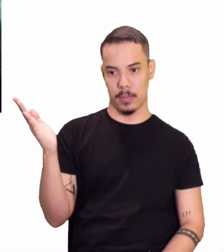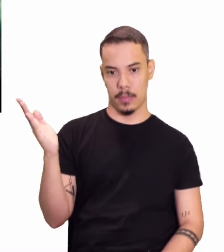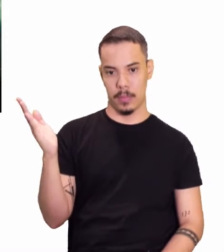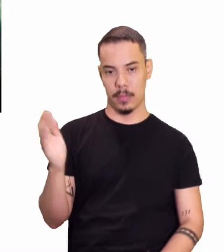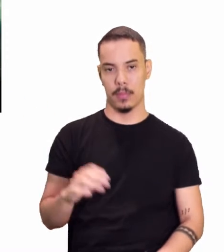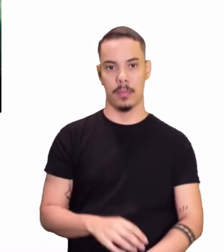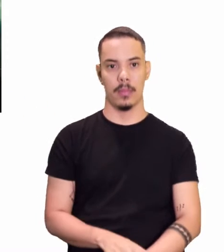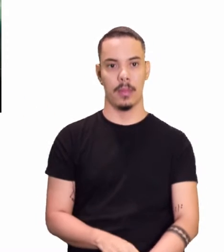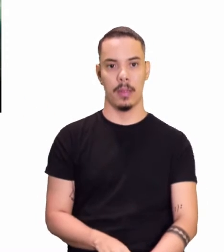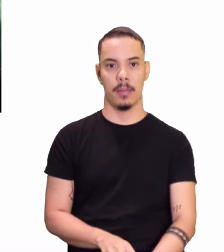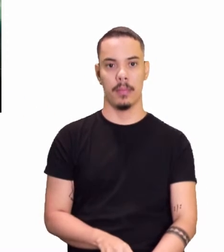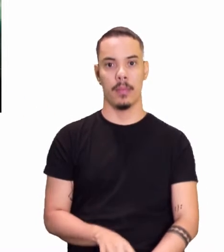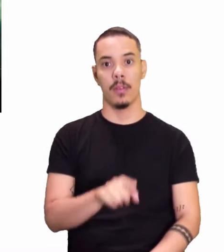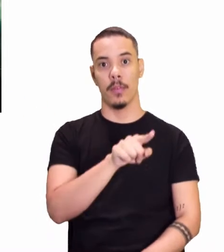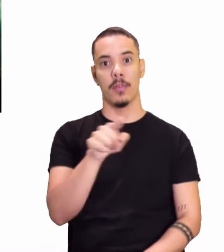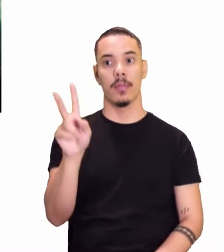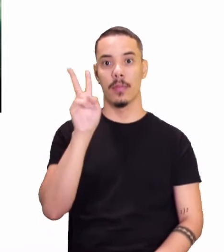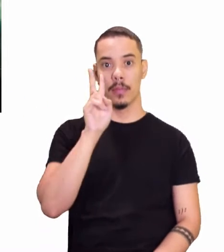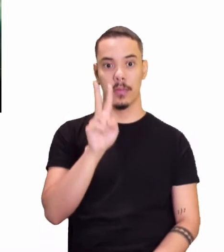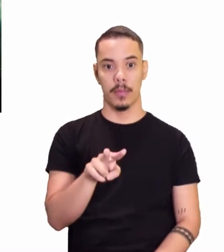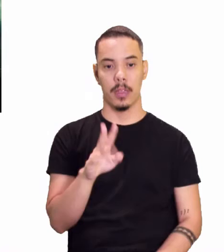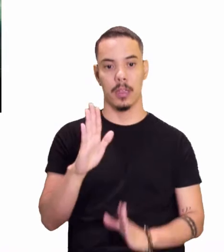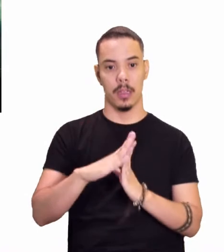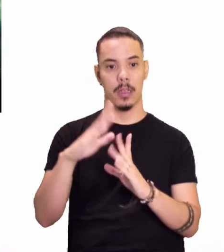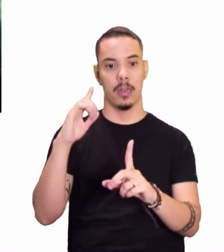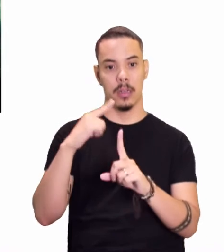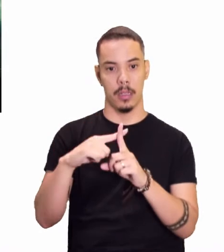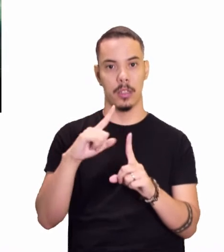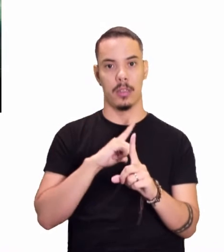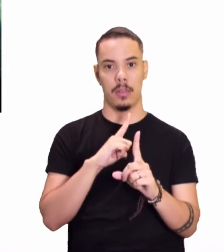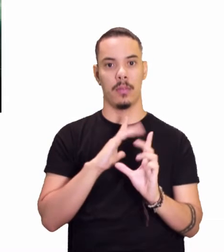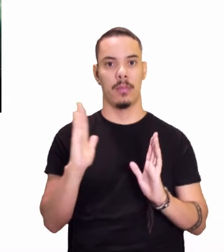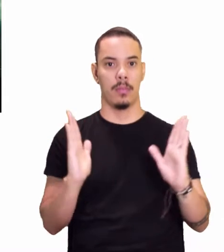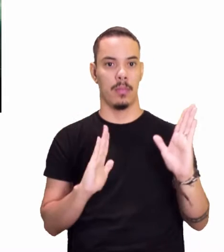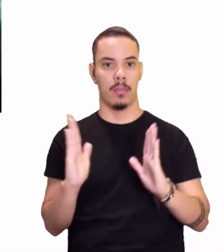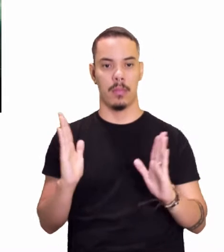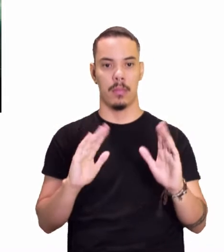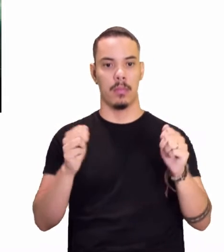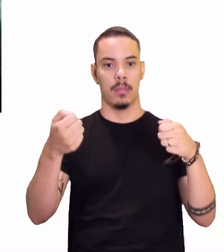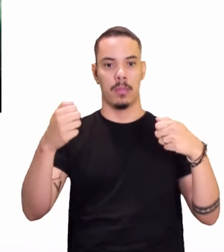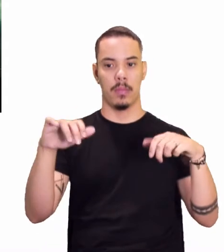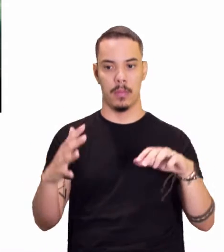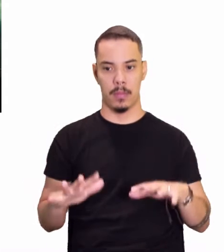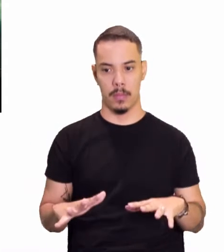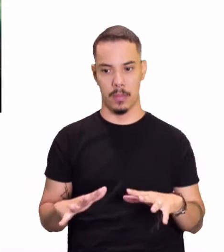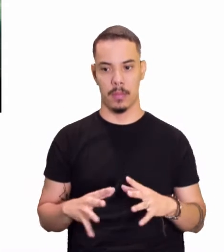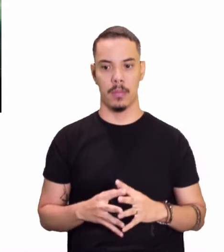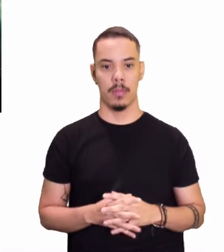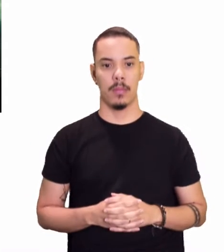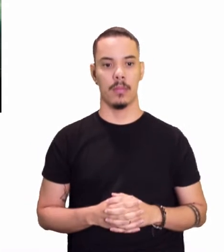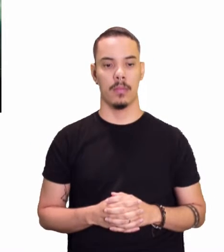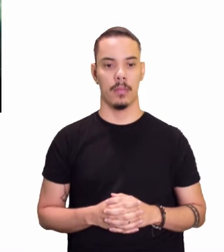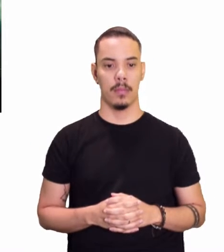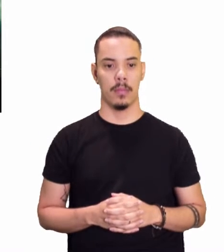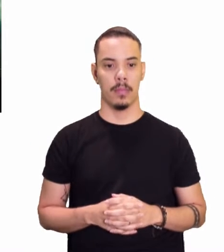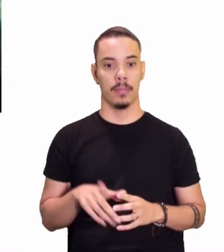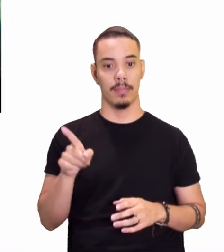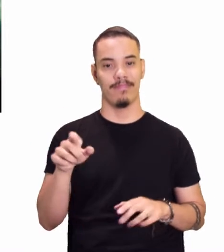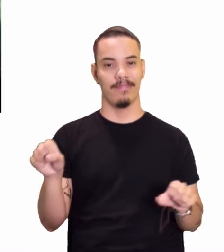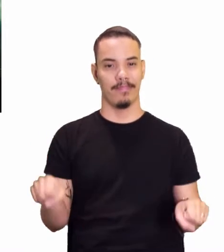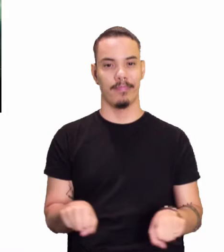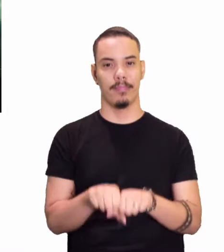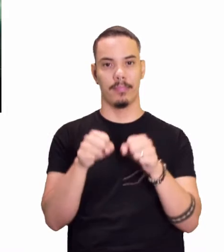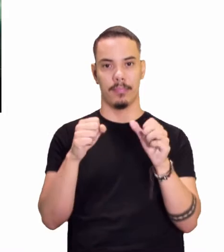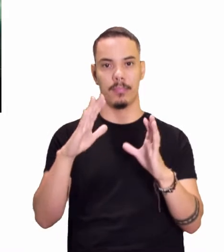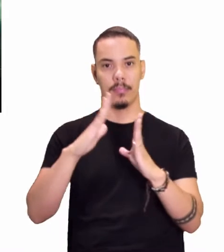né? Simbolizar a questão religiosa, igreja, que teve esse período, né? Aí de decadência. Bom, esse rompimento com